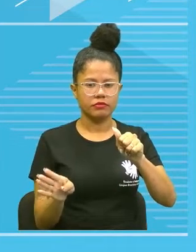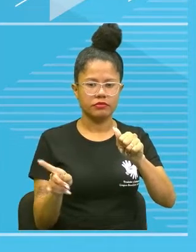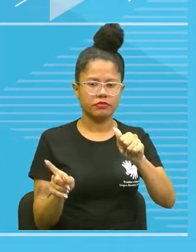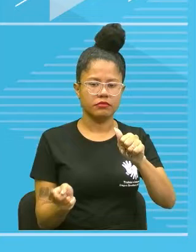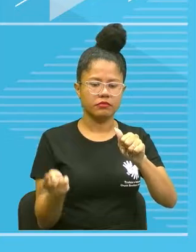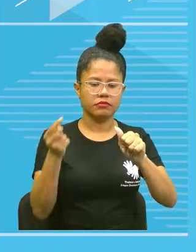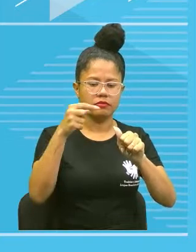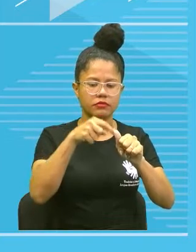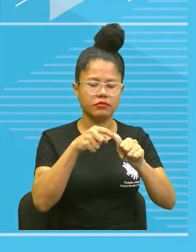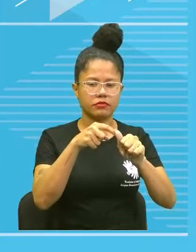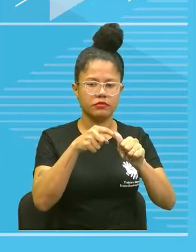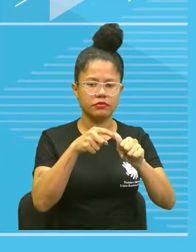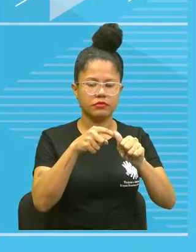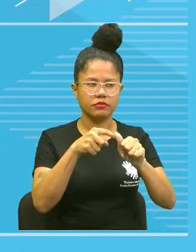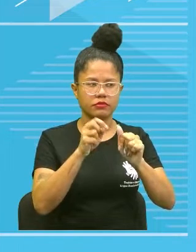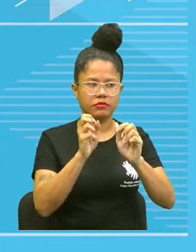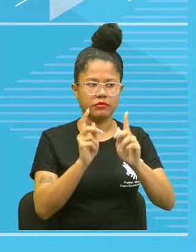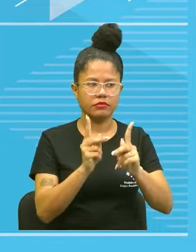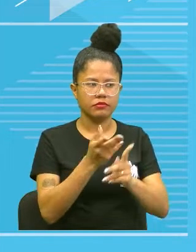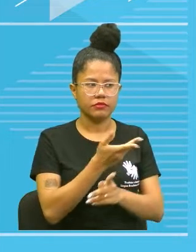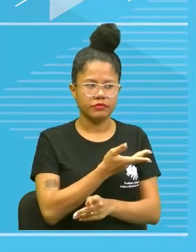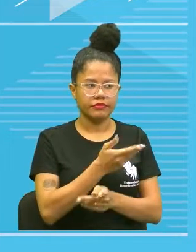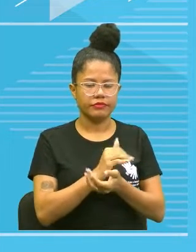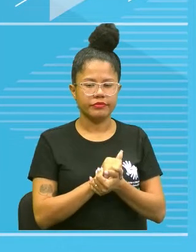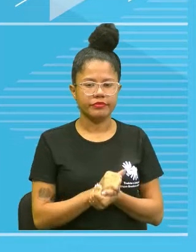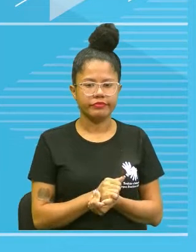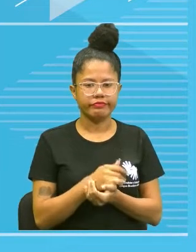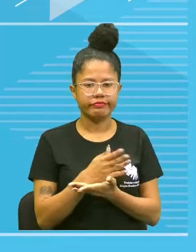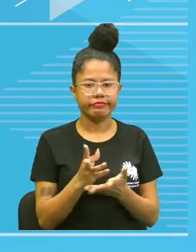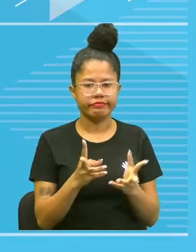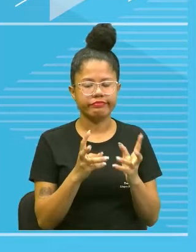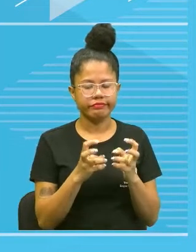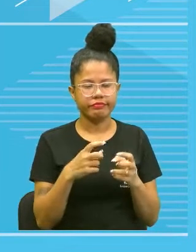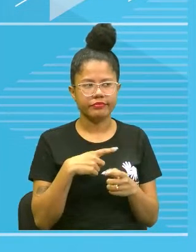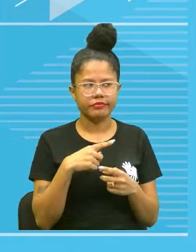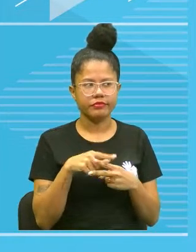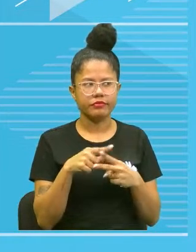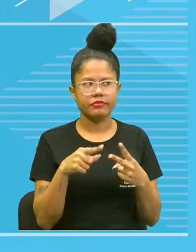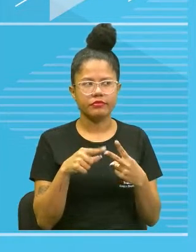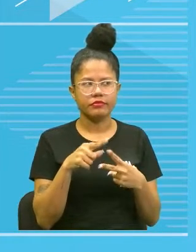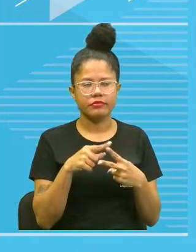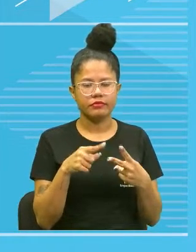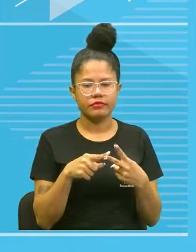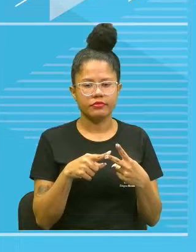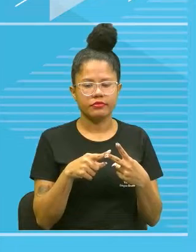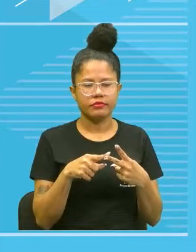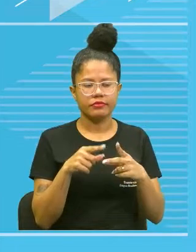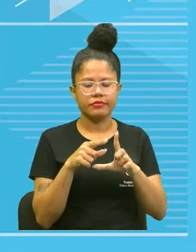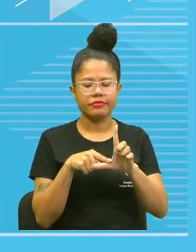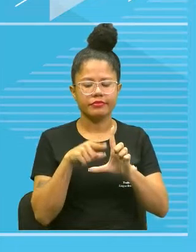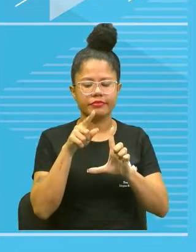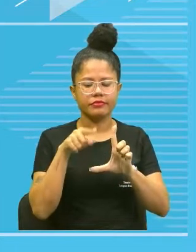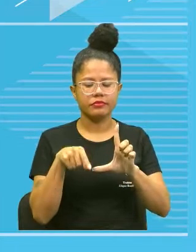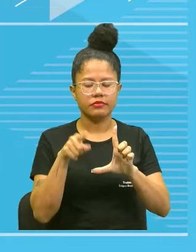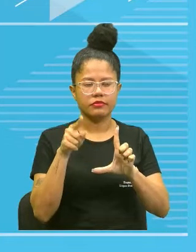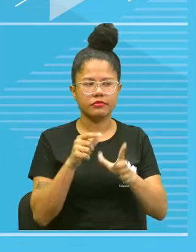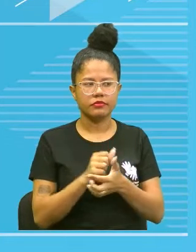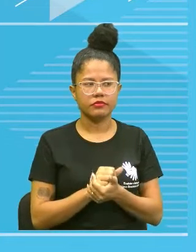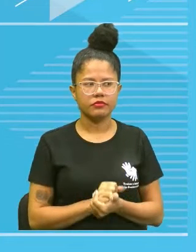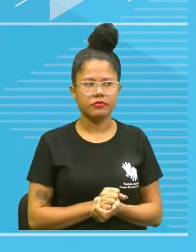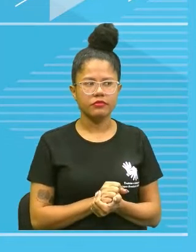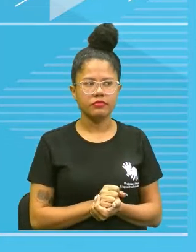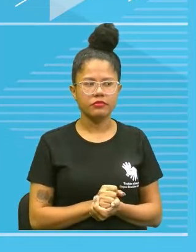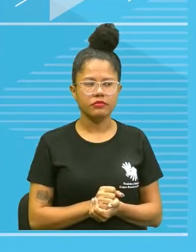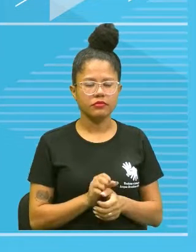transformação voltando para A novamente. Agora percebam que existem duas partes no meu gráfico, tá bom? Uma parte que eu vou botar